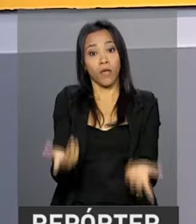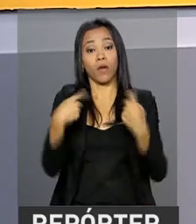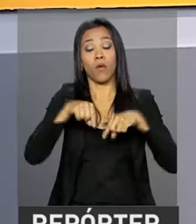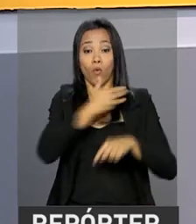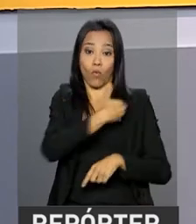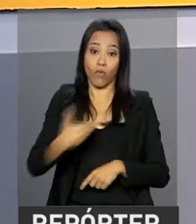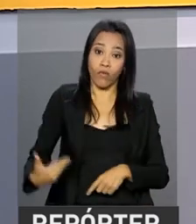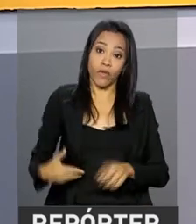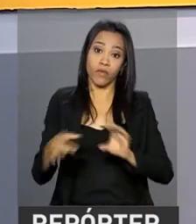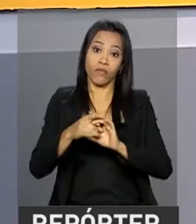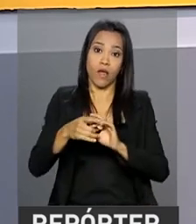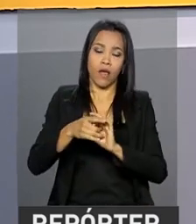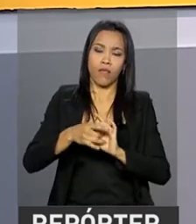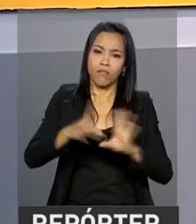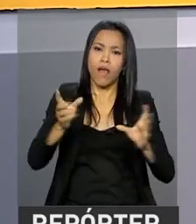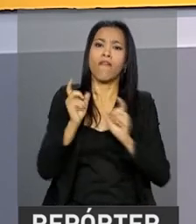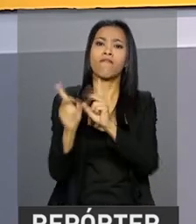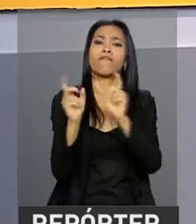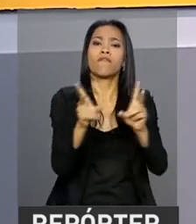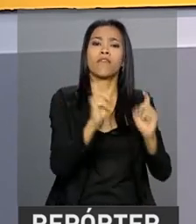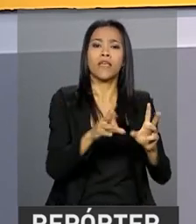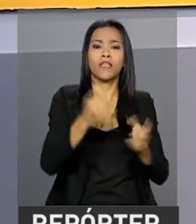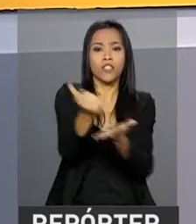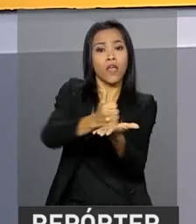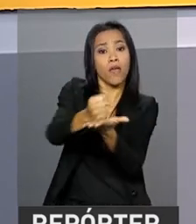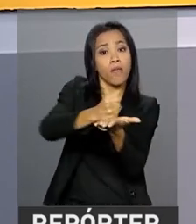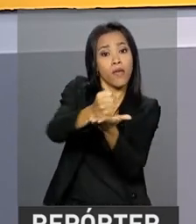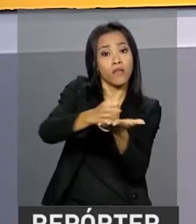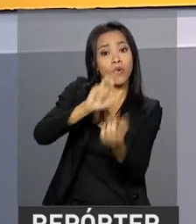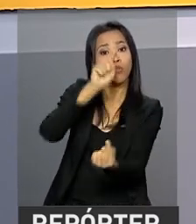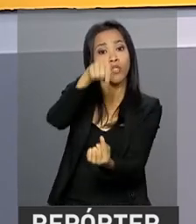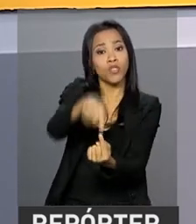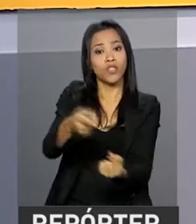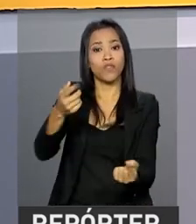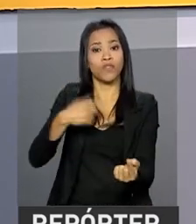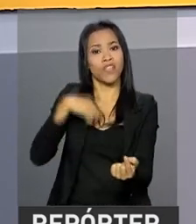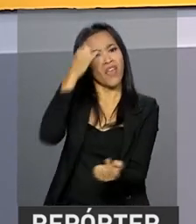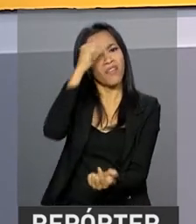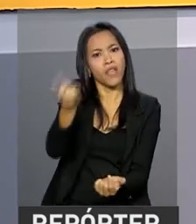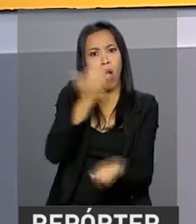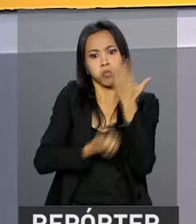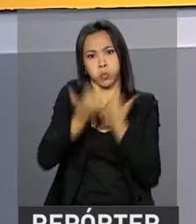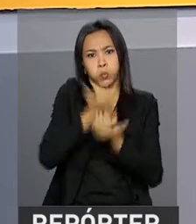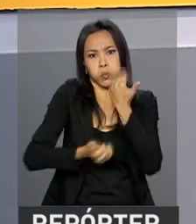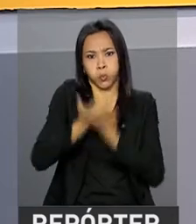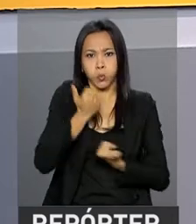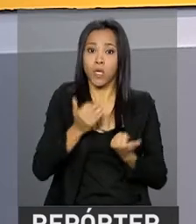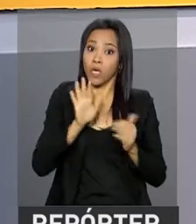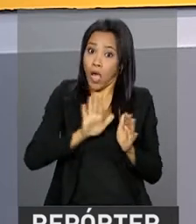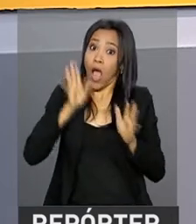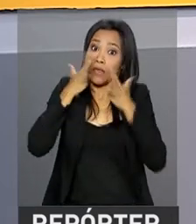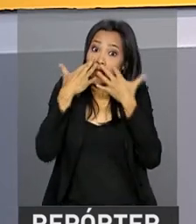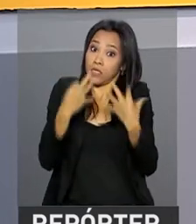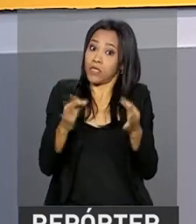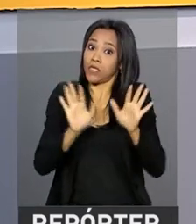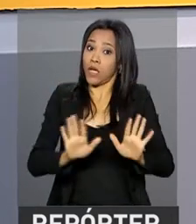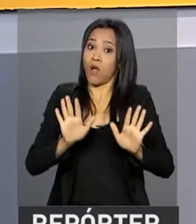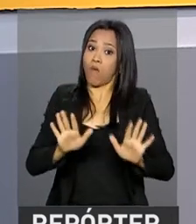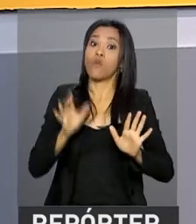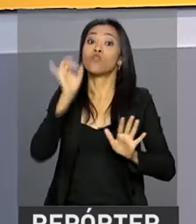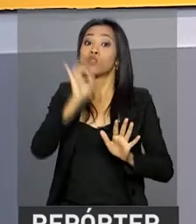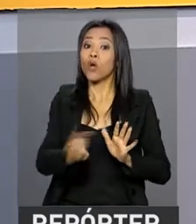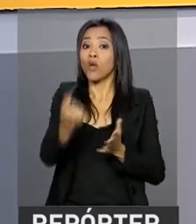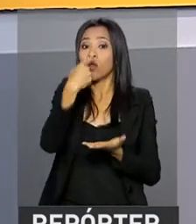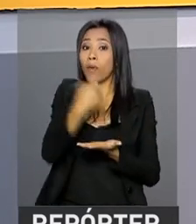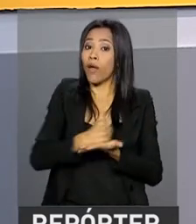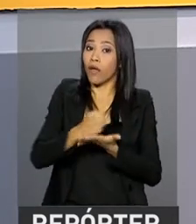e a venda de medicamentos com substâncias que inibem o apetite. Mas atenção, o consumo desses remédios só pode ser feito